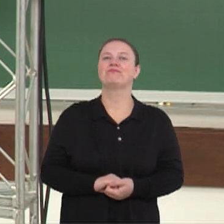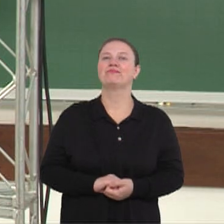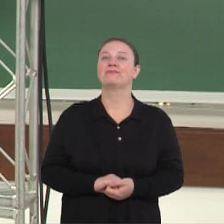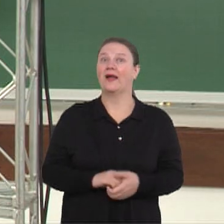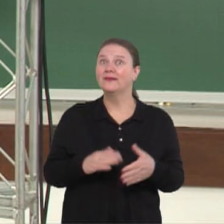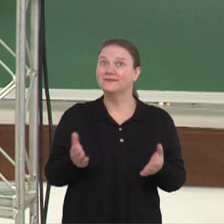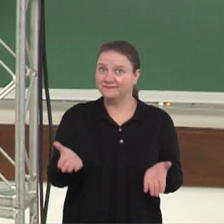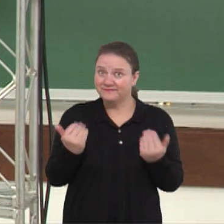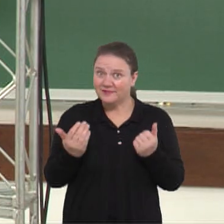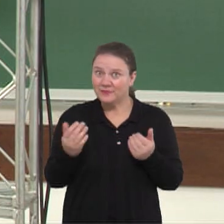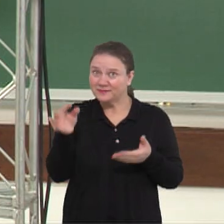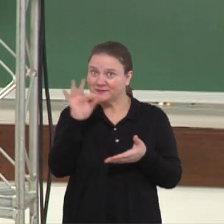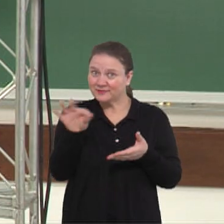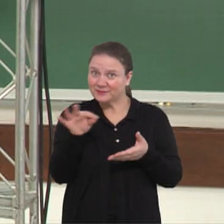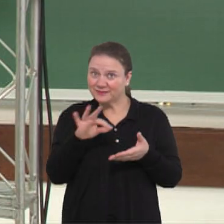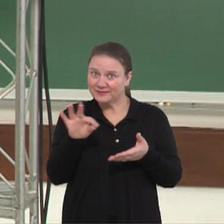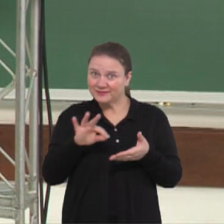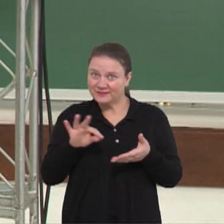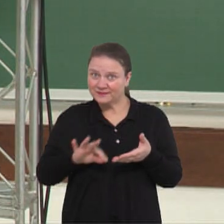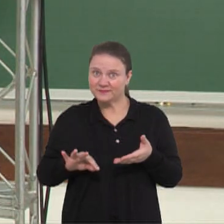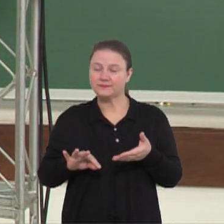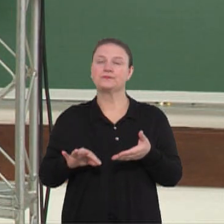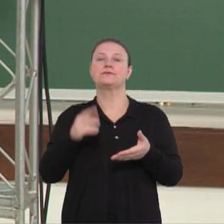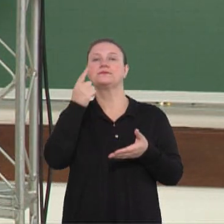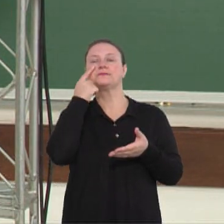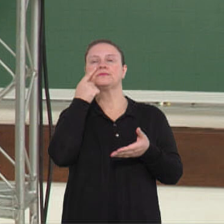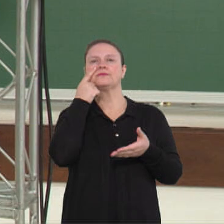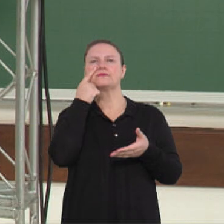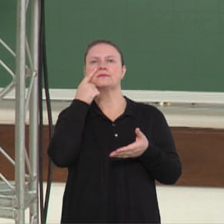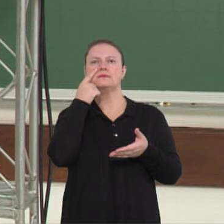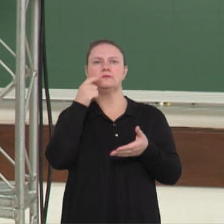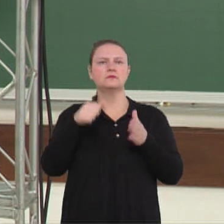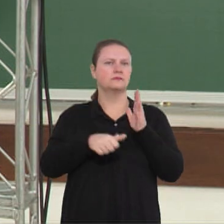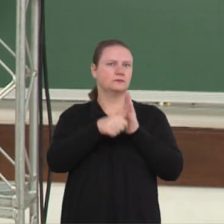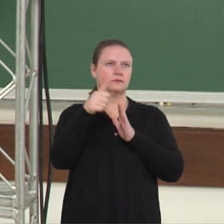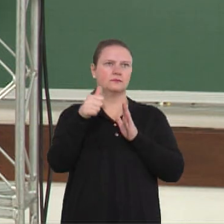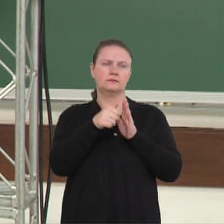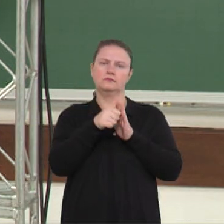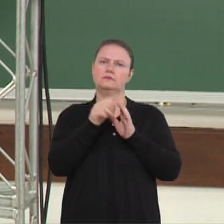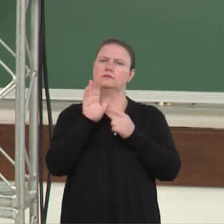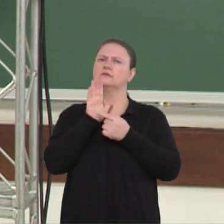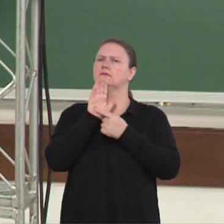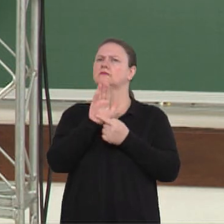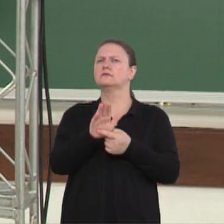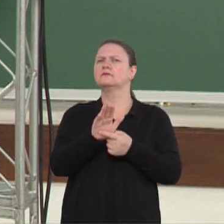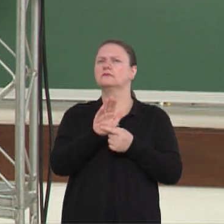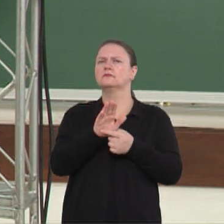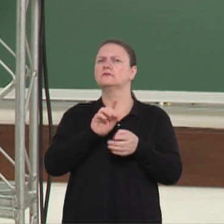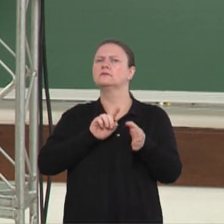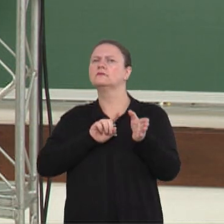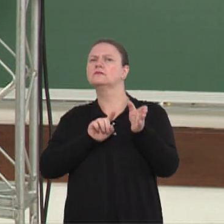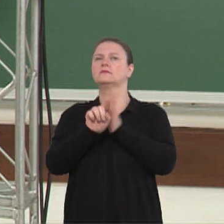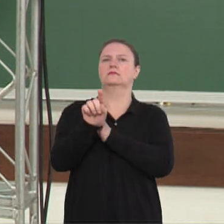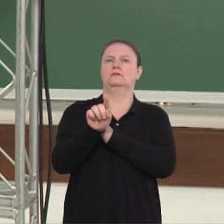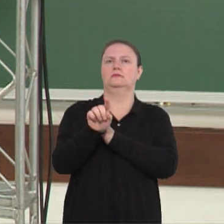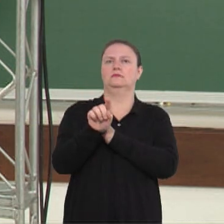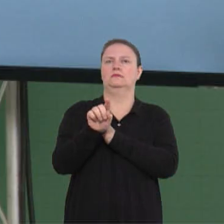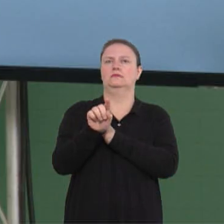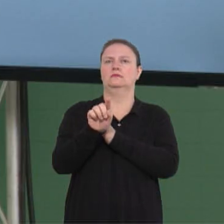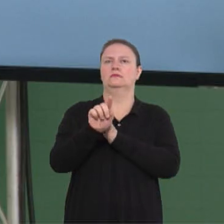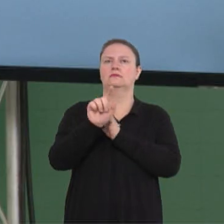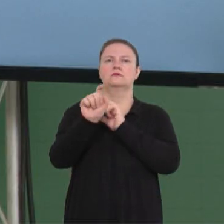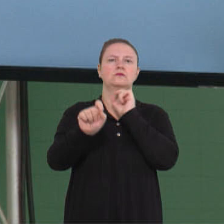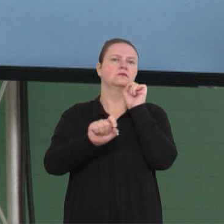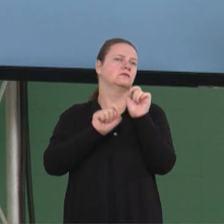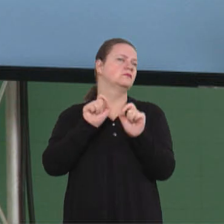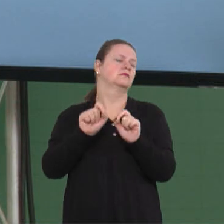vamos corrigir então vamos ver então vamos lá primeira vai aparecer aqui a pergunta tá ok que